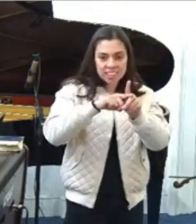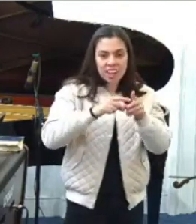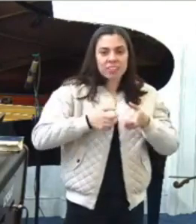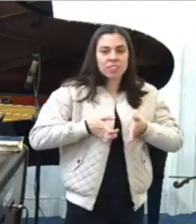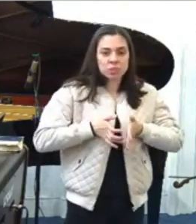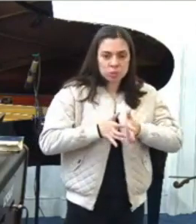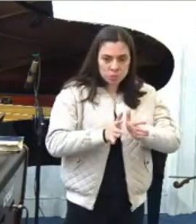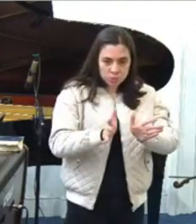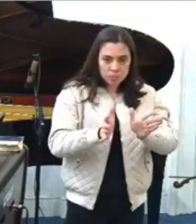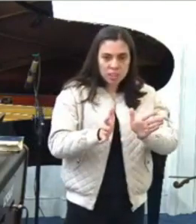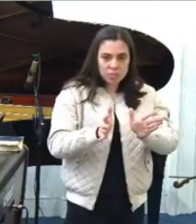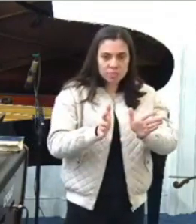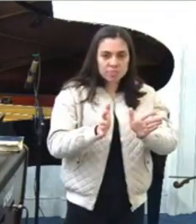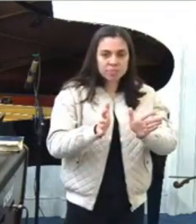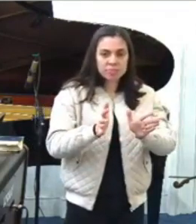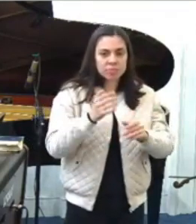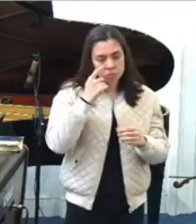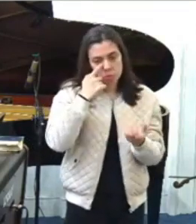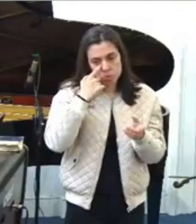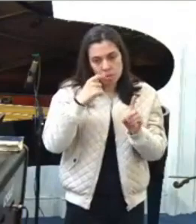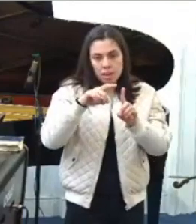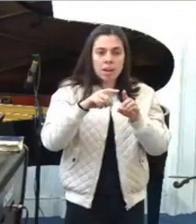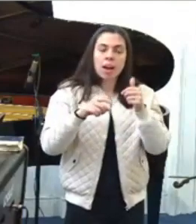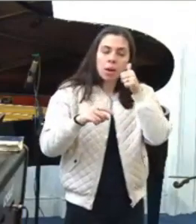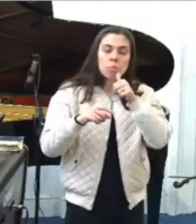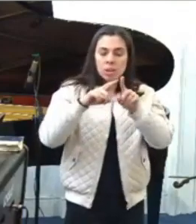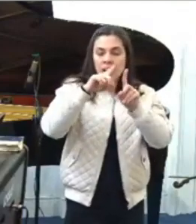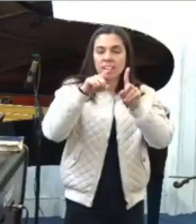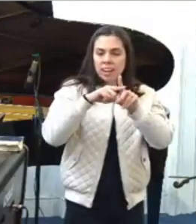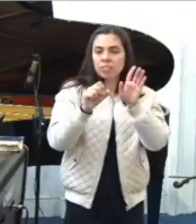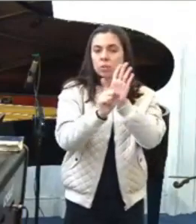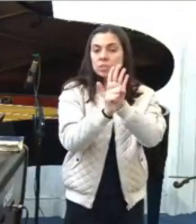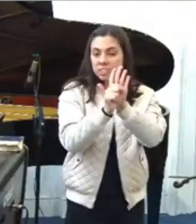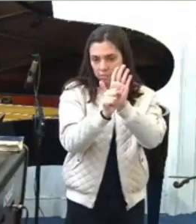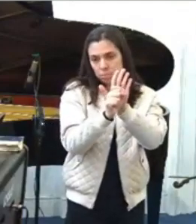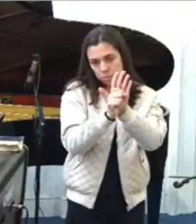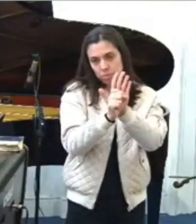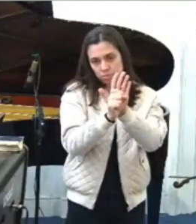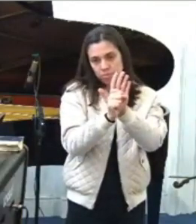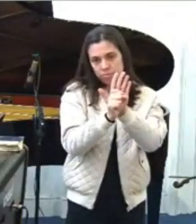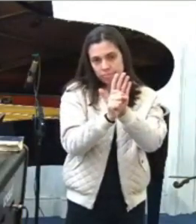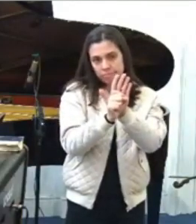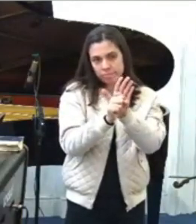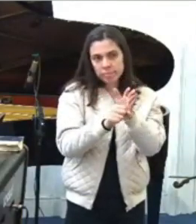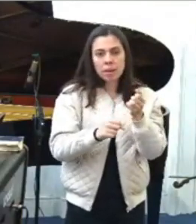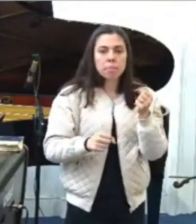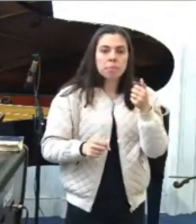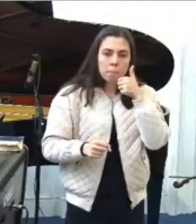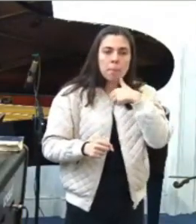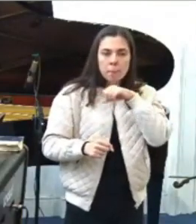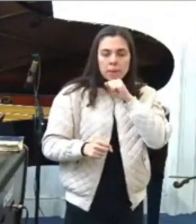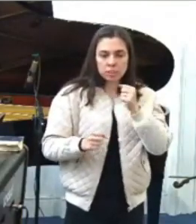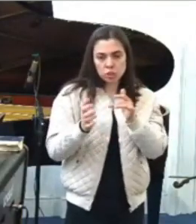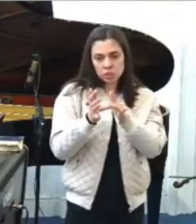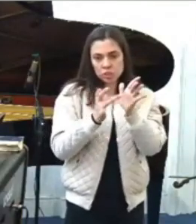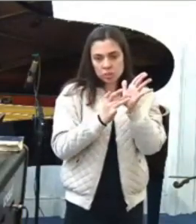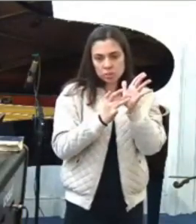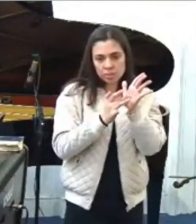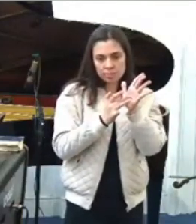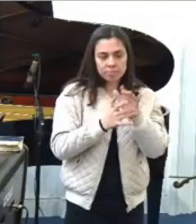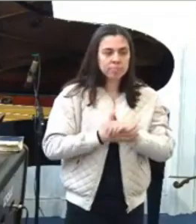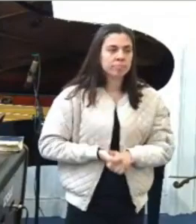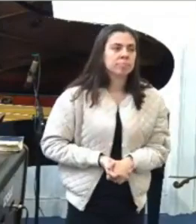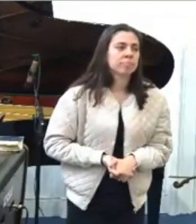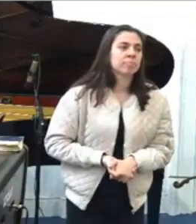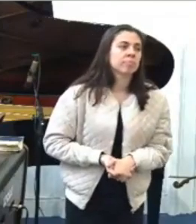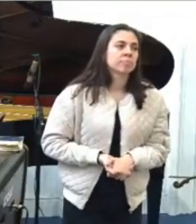encontrar que o grande alvo de Satanás era o filho. Tem um momento em que ele consegue se colocar diante da mulher, mas o alvo